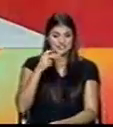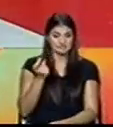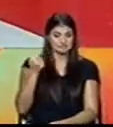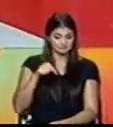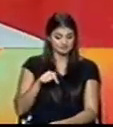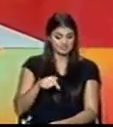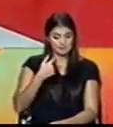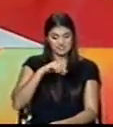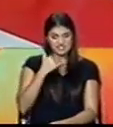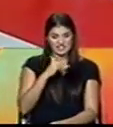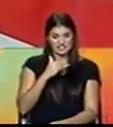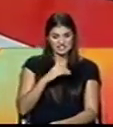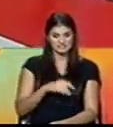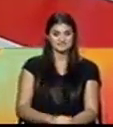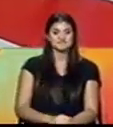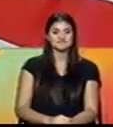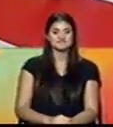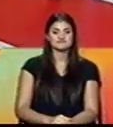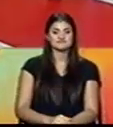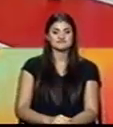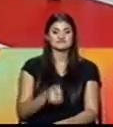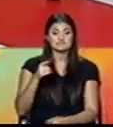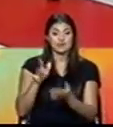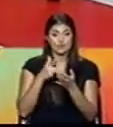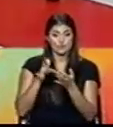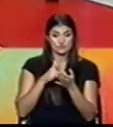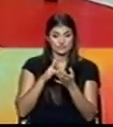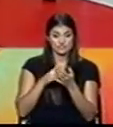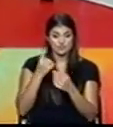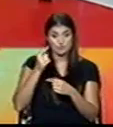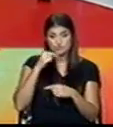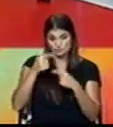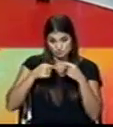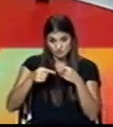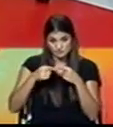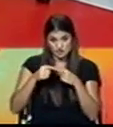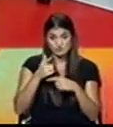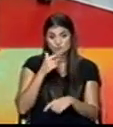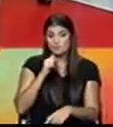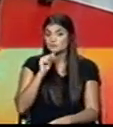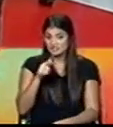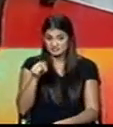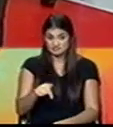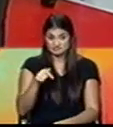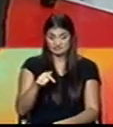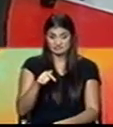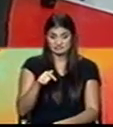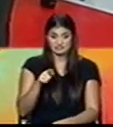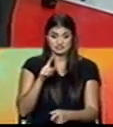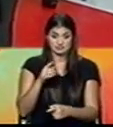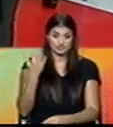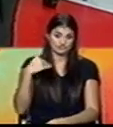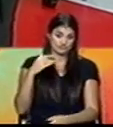estado. Obrigada. Rita Nascimento. Tem este livro, Um Bolo por Semana, que não devem perder. Faz parte também de uma coleção. A Rita já editou